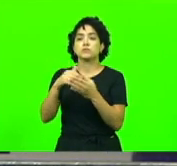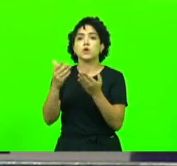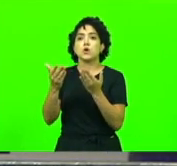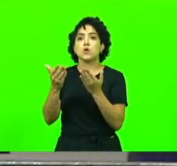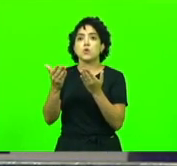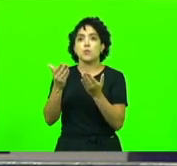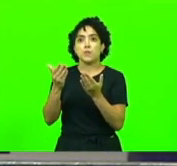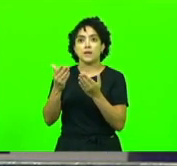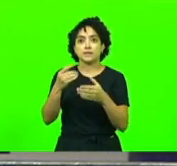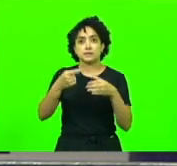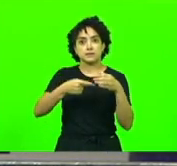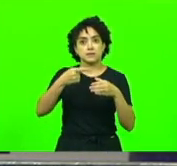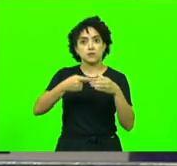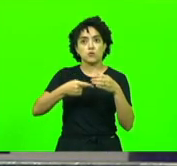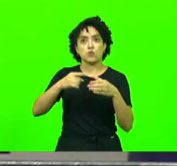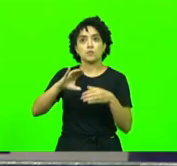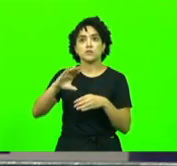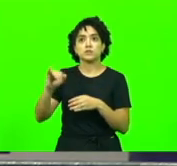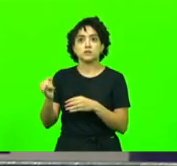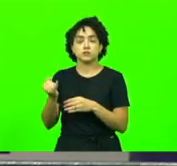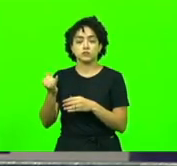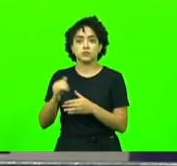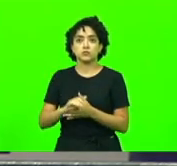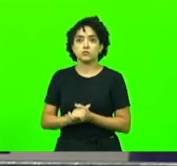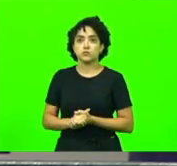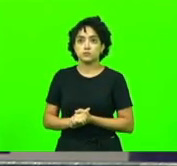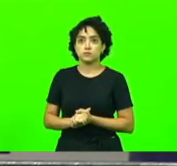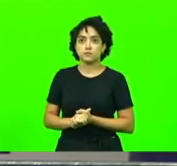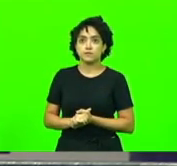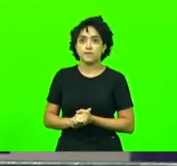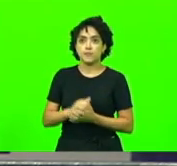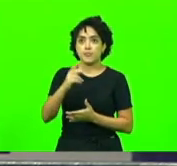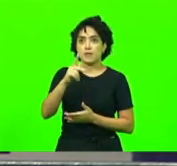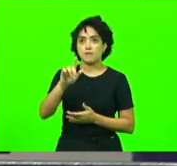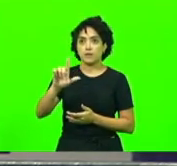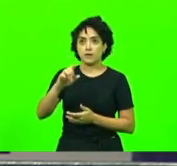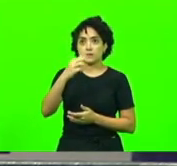da Comissão de Constituição e Justiça ao PL